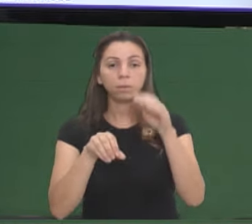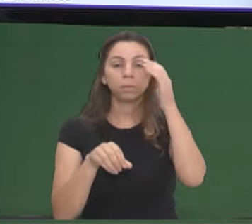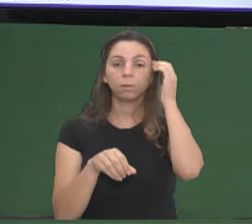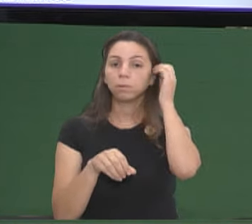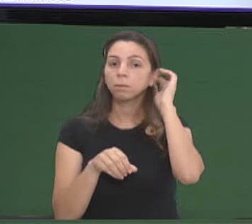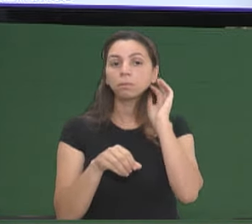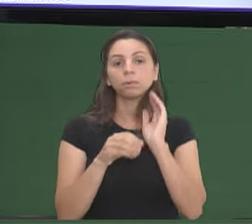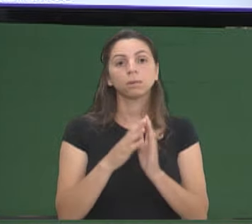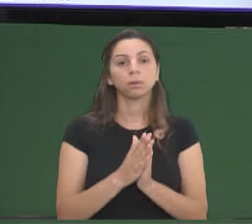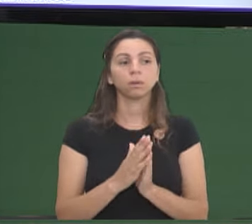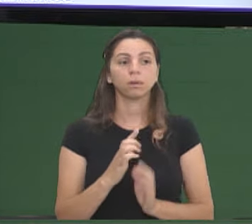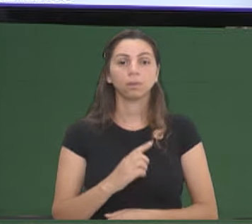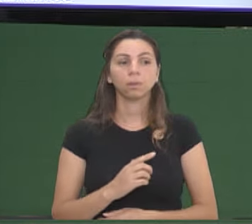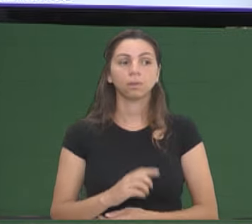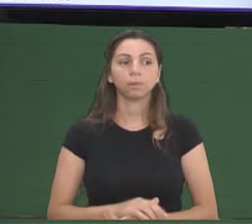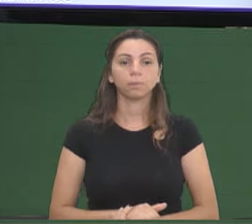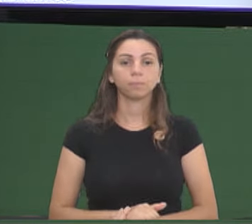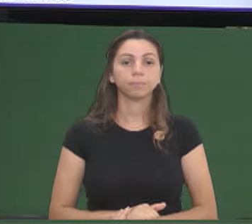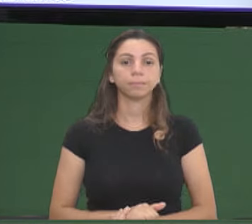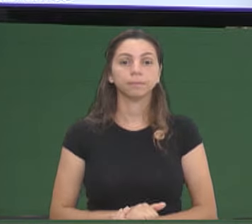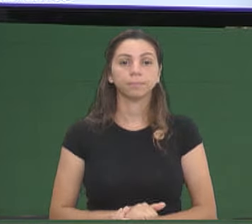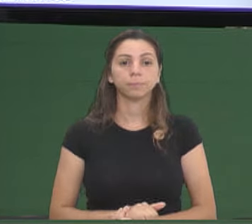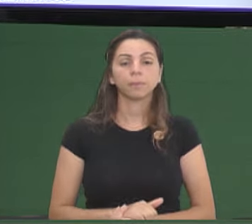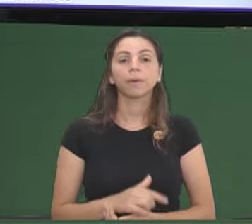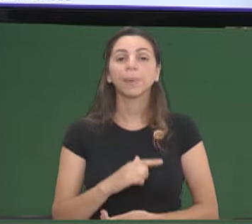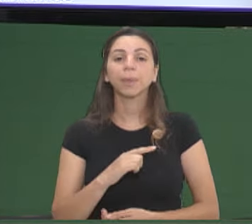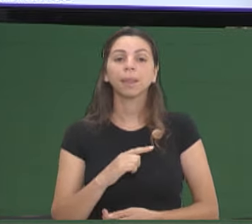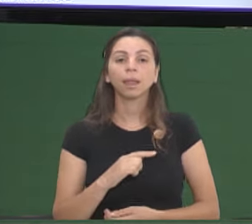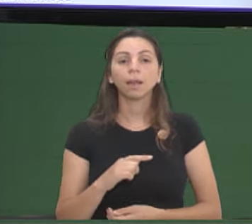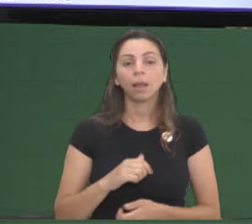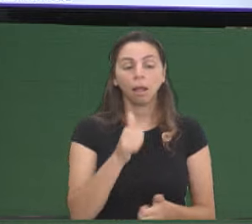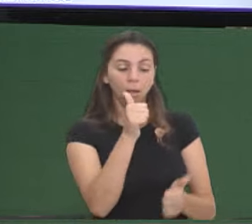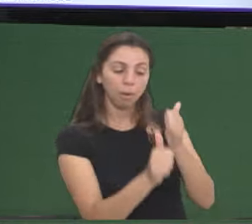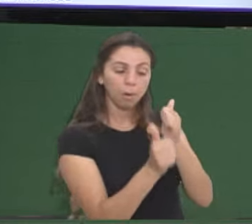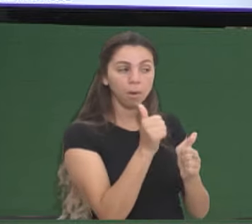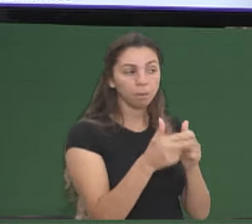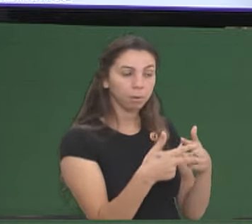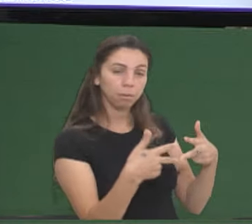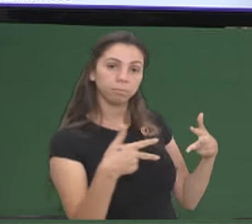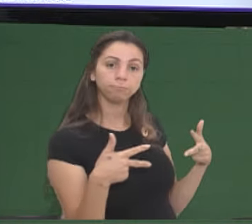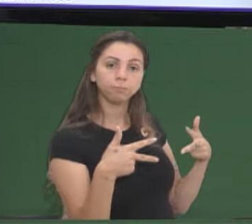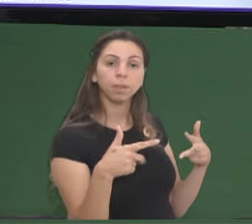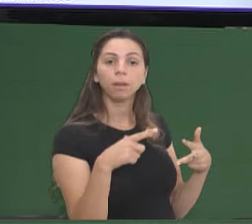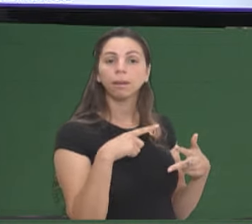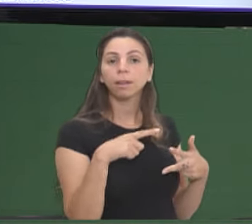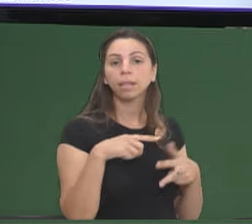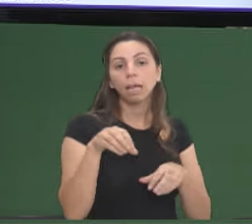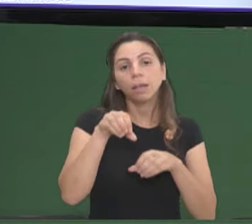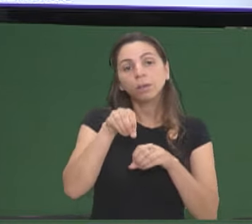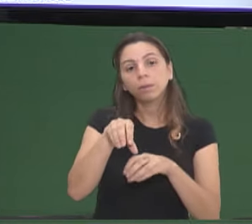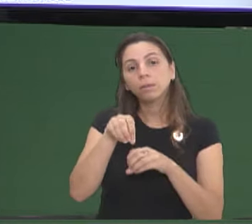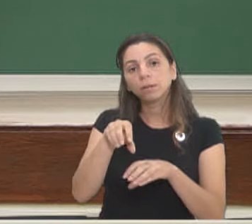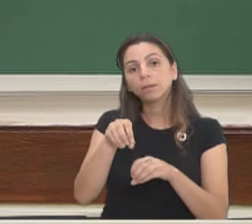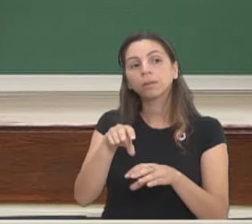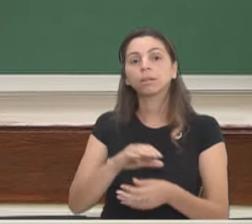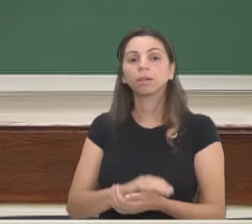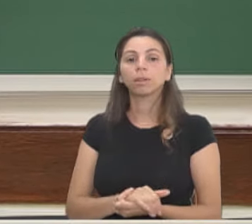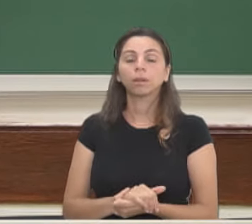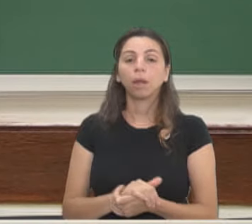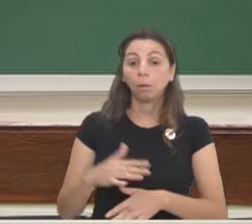tanto profissional, como a gente já viu, dos esportes de performance, né? Então, na questão educativa, se educa também